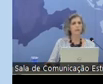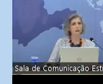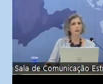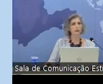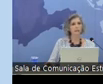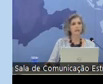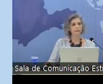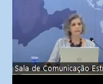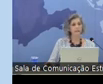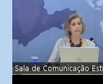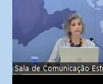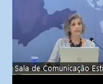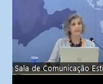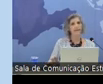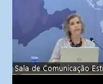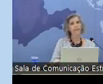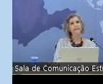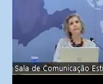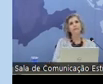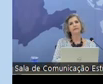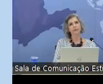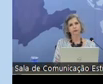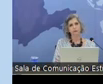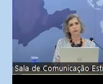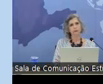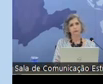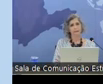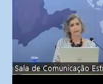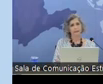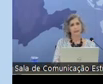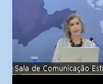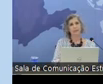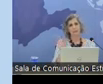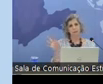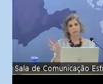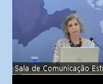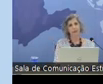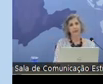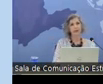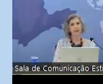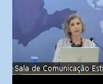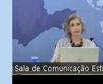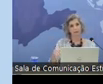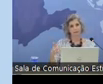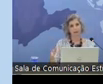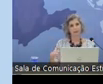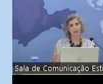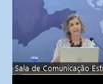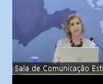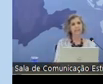nas primeiras 24 horas aqui tudo é importante saber porque depois na ficha de da criança exposta por que a sua mãe vai dar